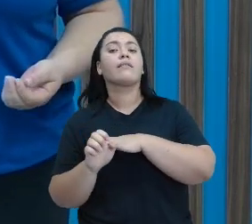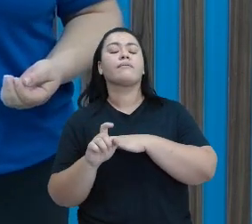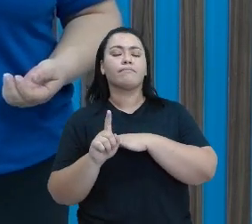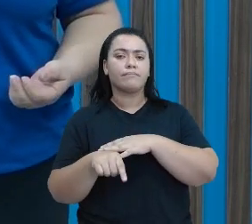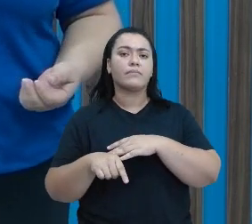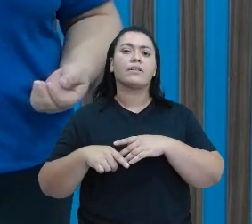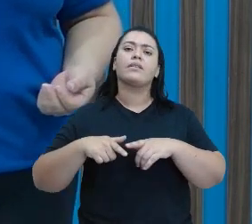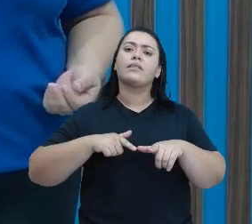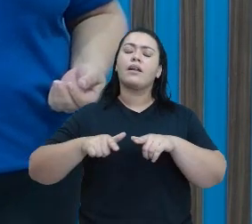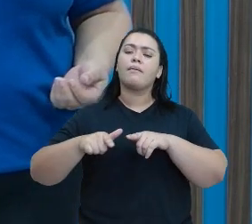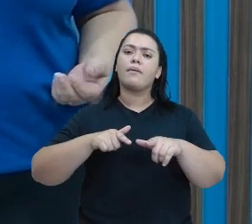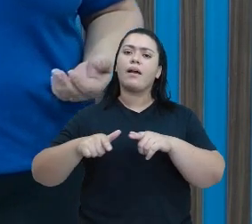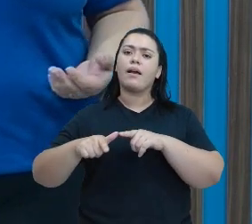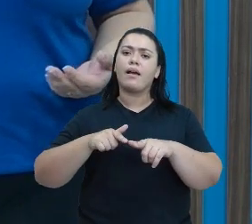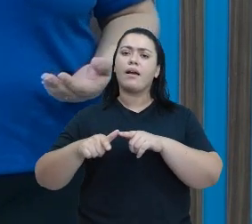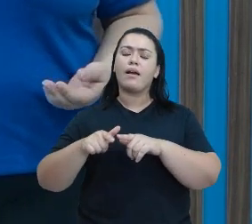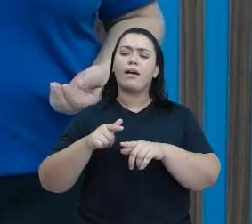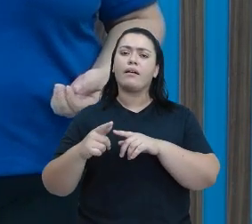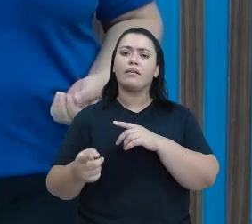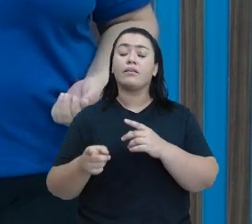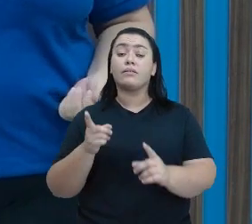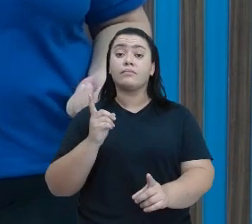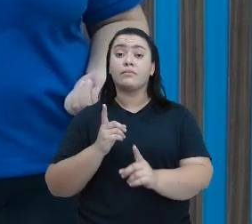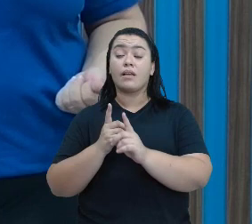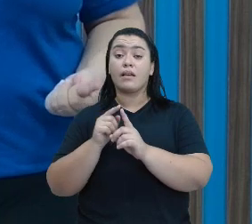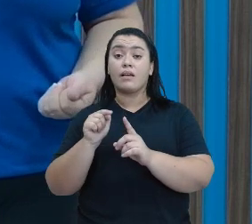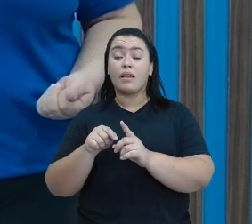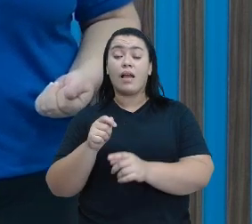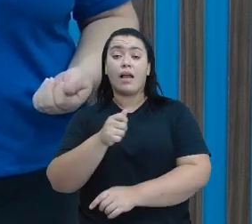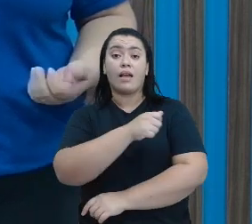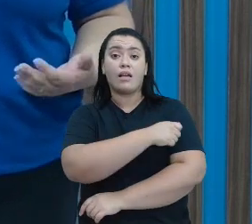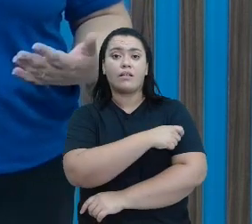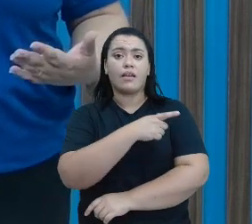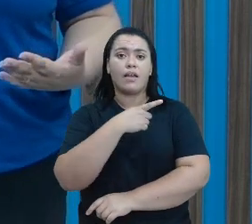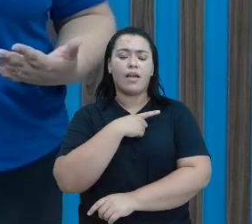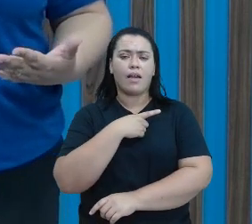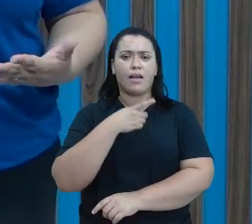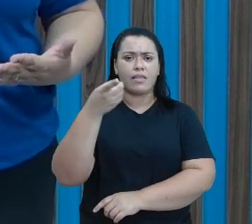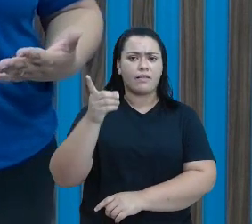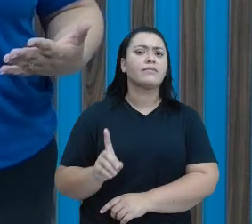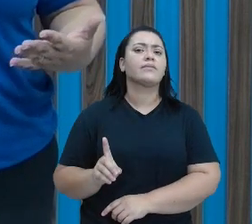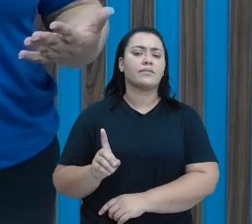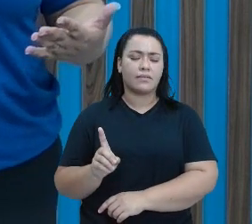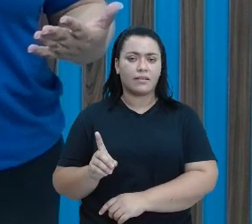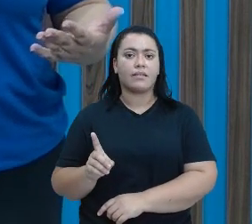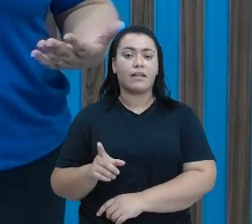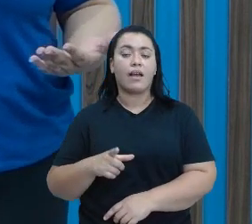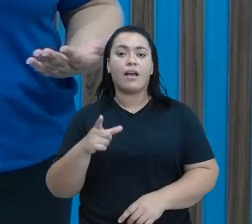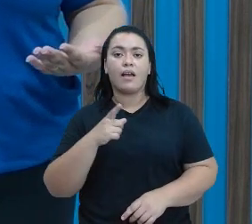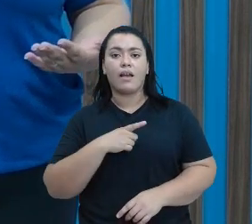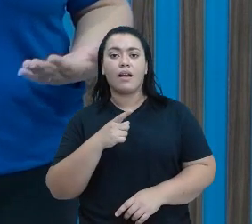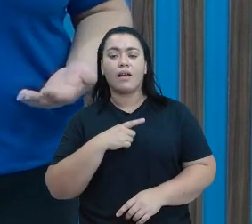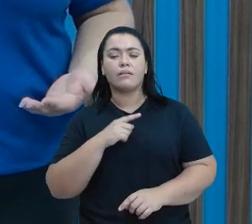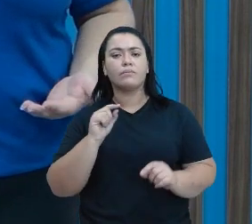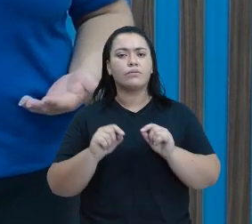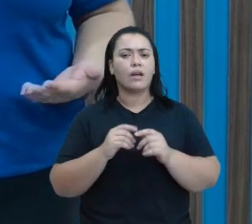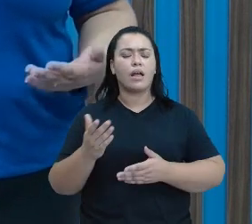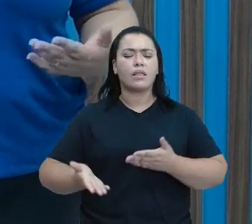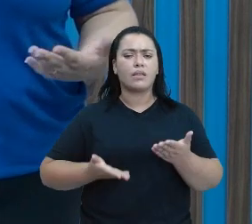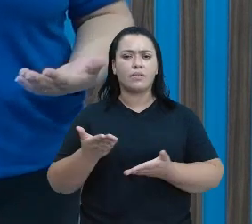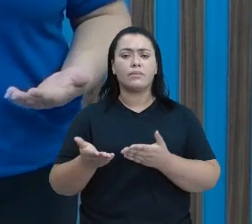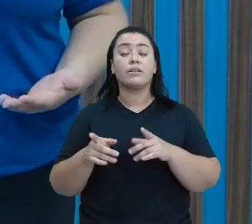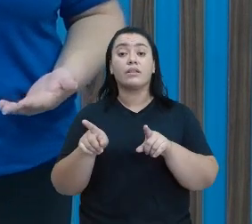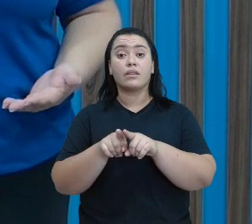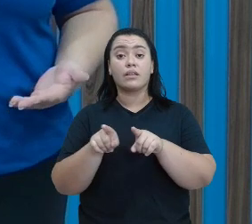trabalhar diretamente com a criança com deficiência na escola. Não é? Ele está ali para fazer esse atendimento,